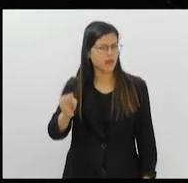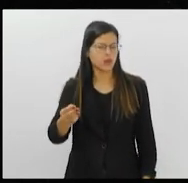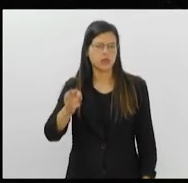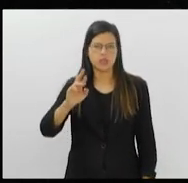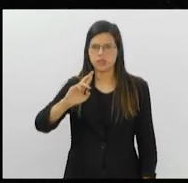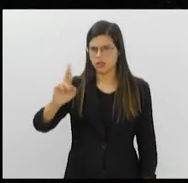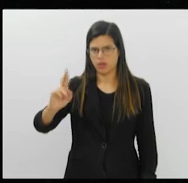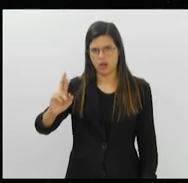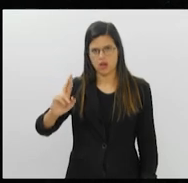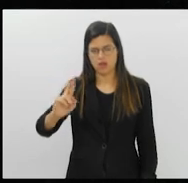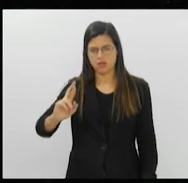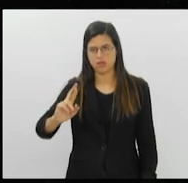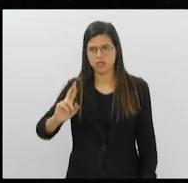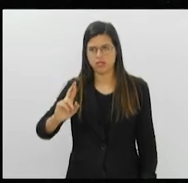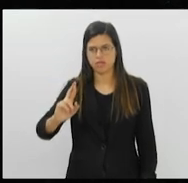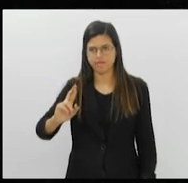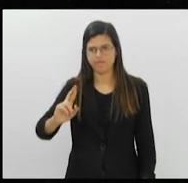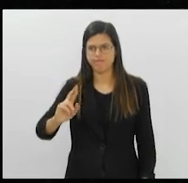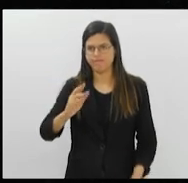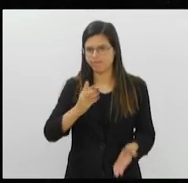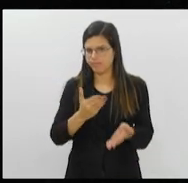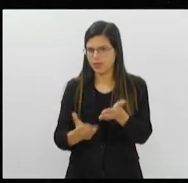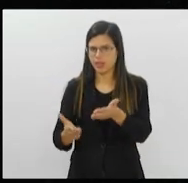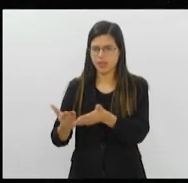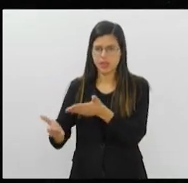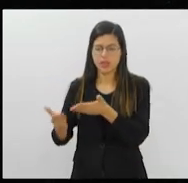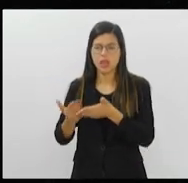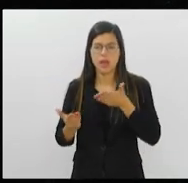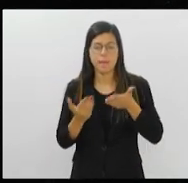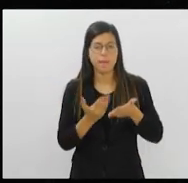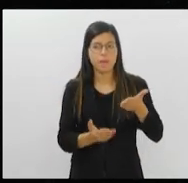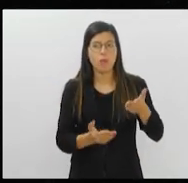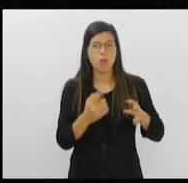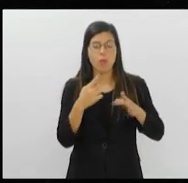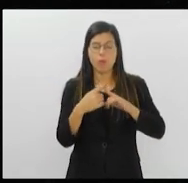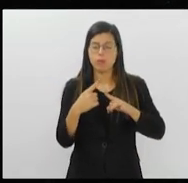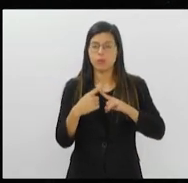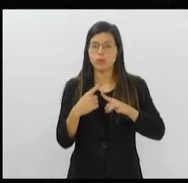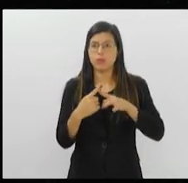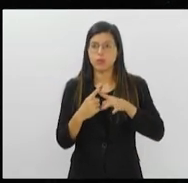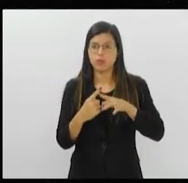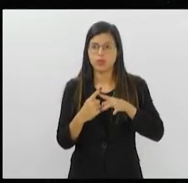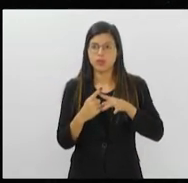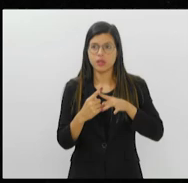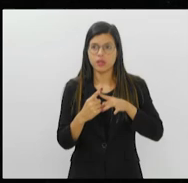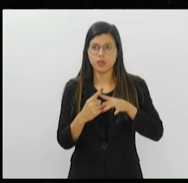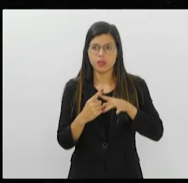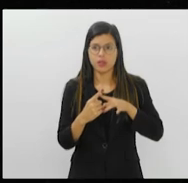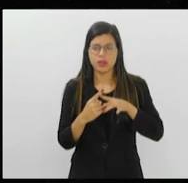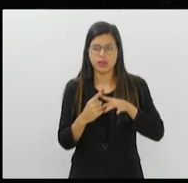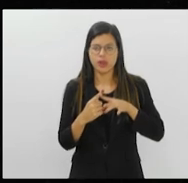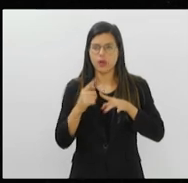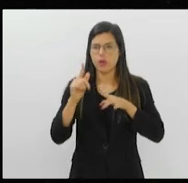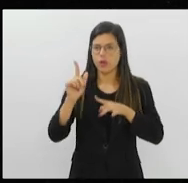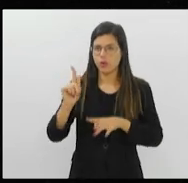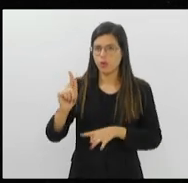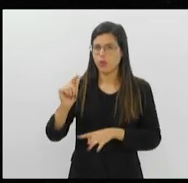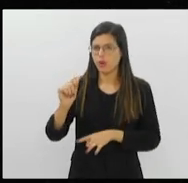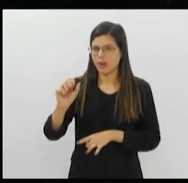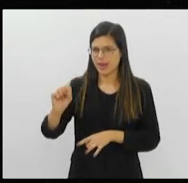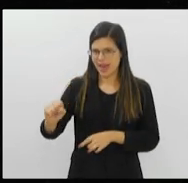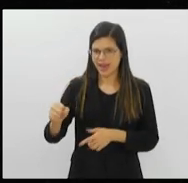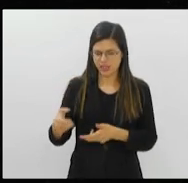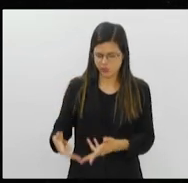reais, porque parcelas robustas do gás extraído